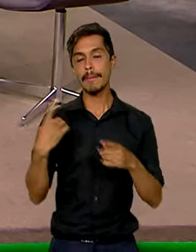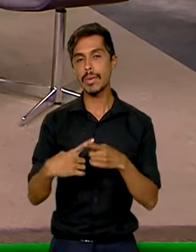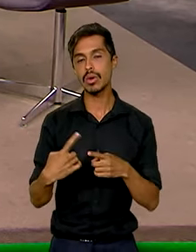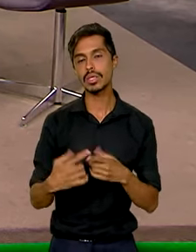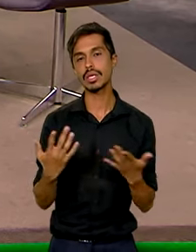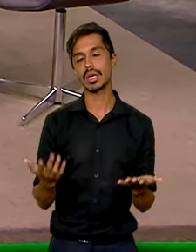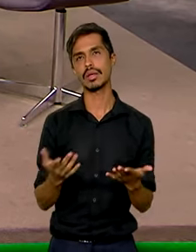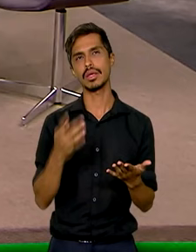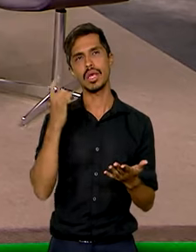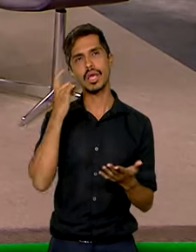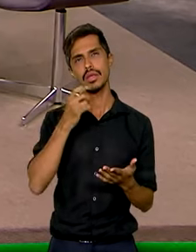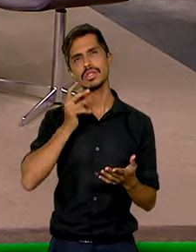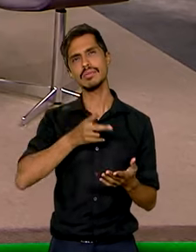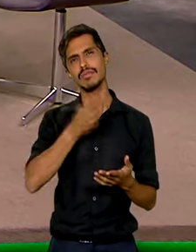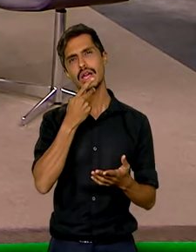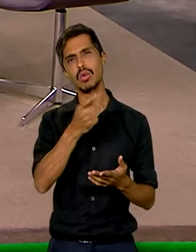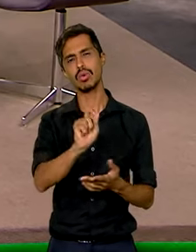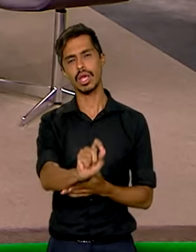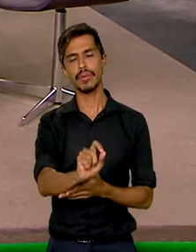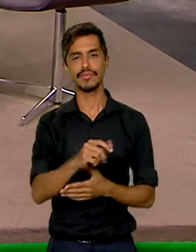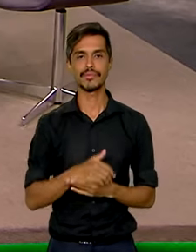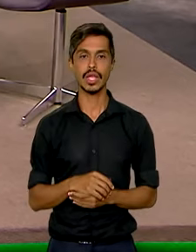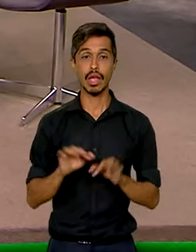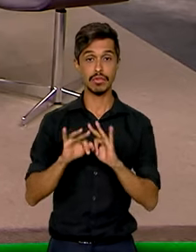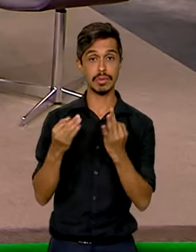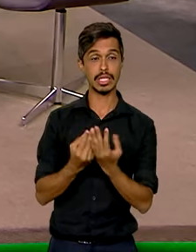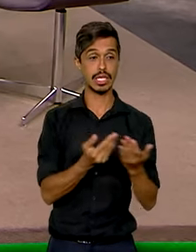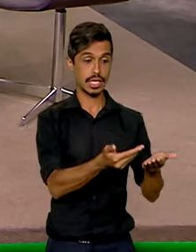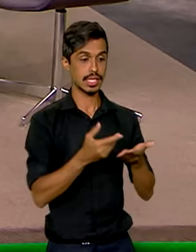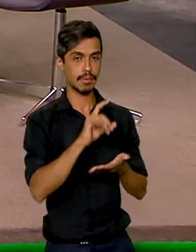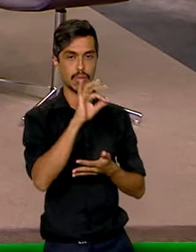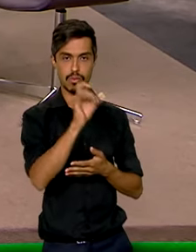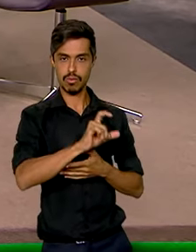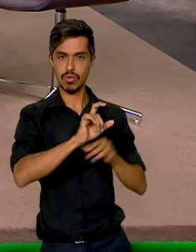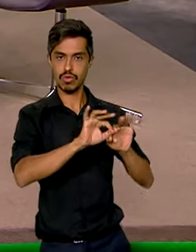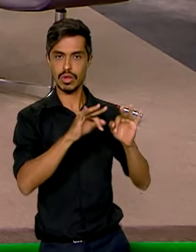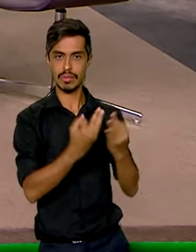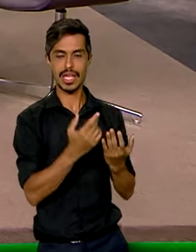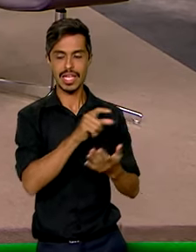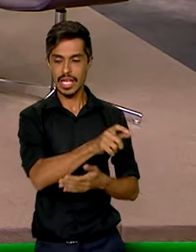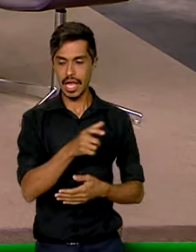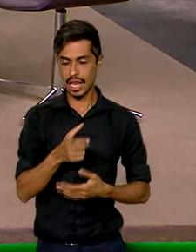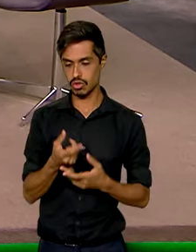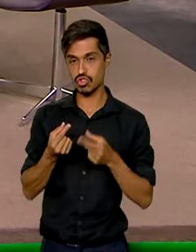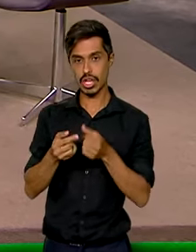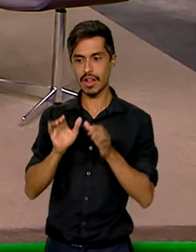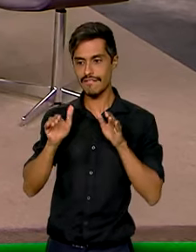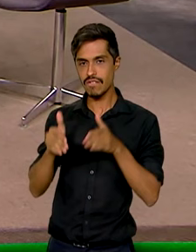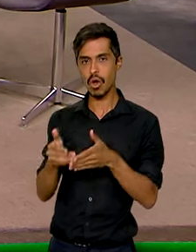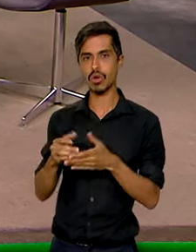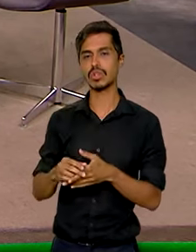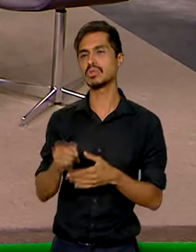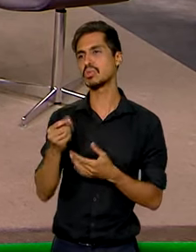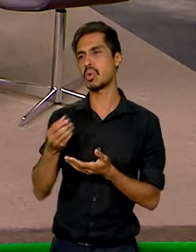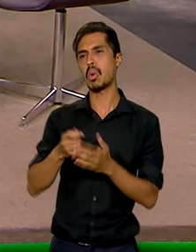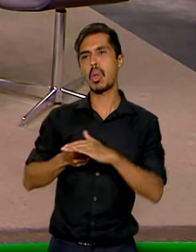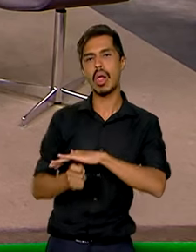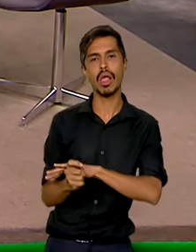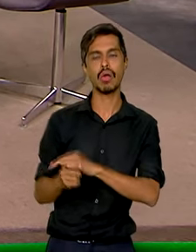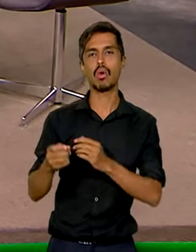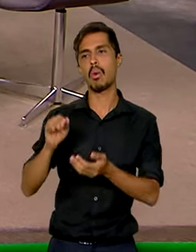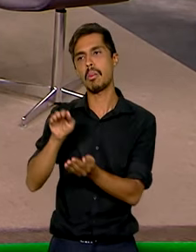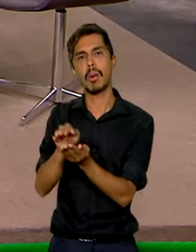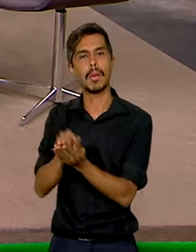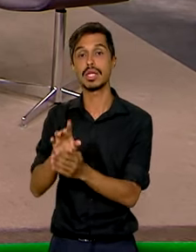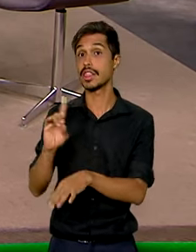dizer muito o seguinte, que a família que recebe o Bolsa Família, ela não pega esse dinheiro para colocar numa aplicação, colocar numa